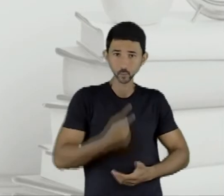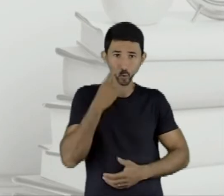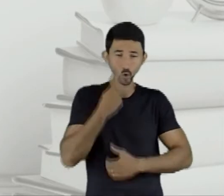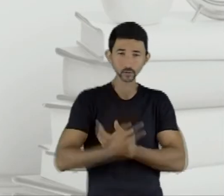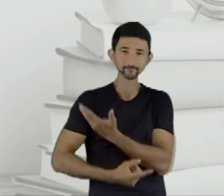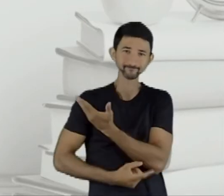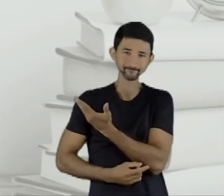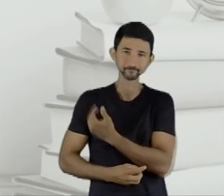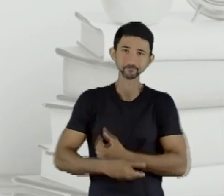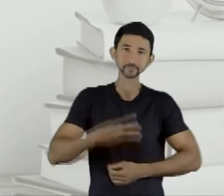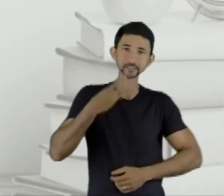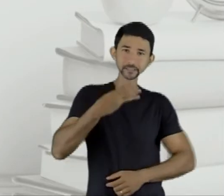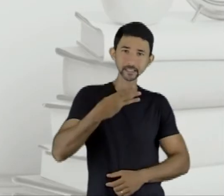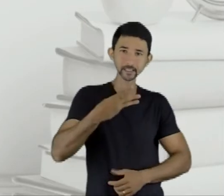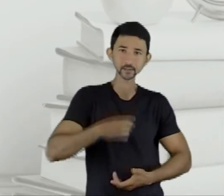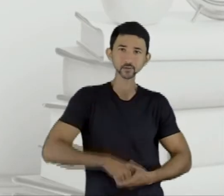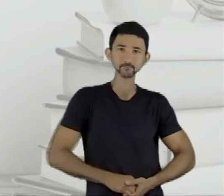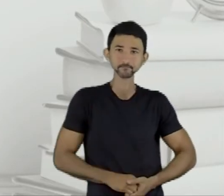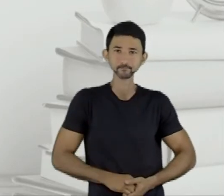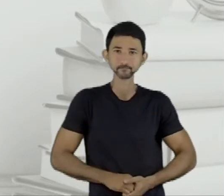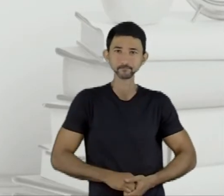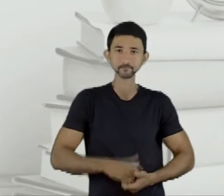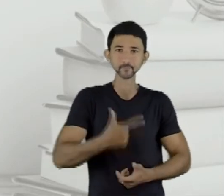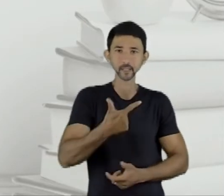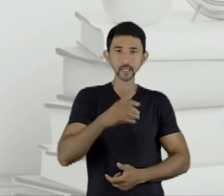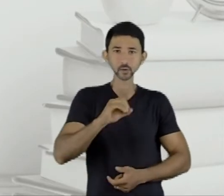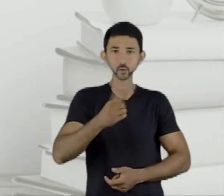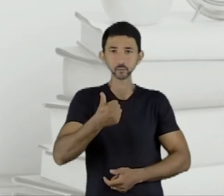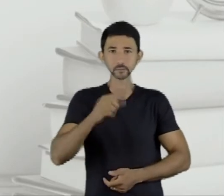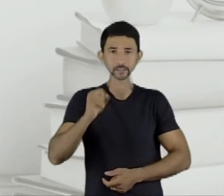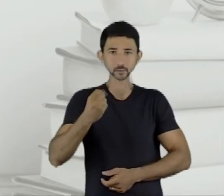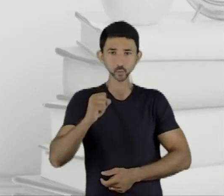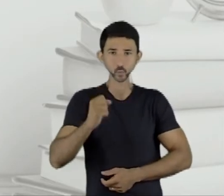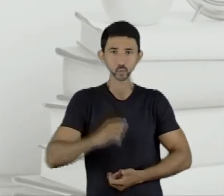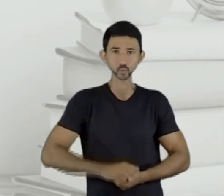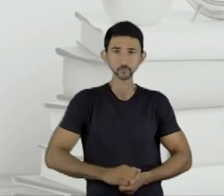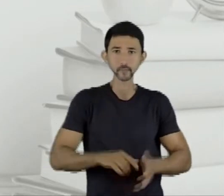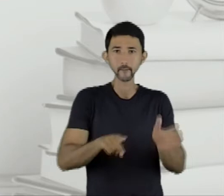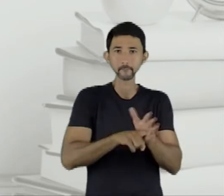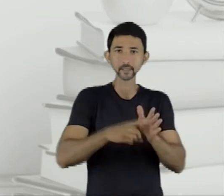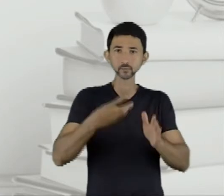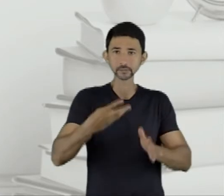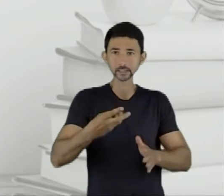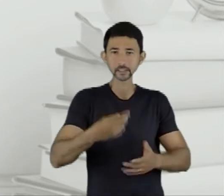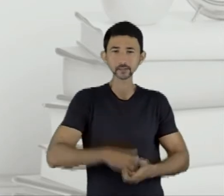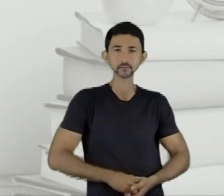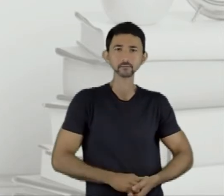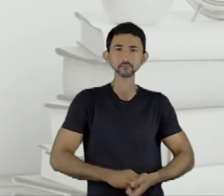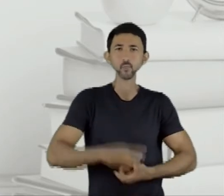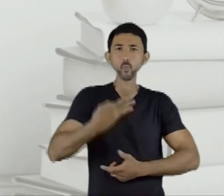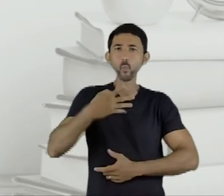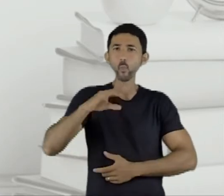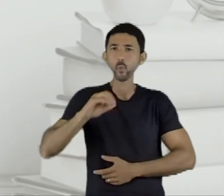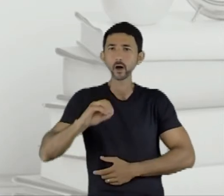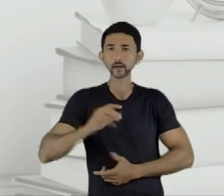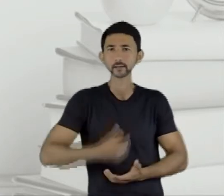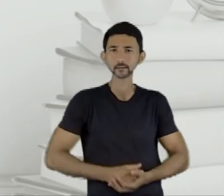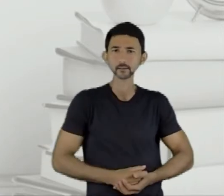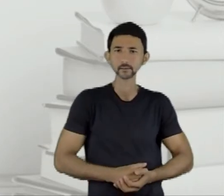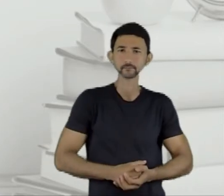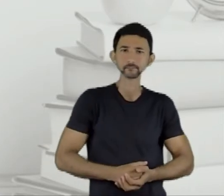Nós temos o 3, nós temos o 2018, menos 3, 40,